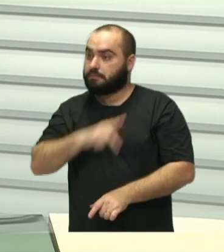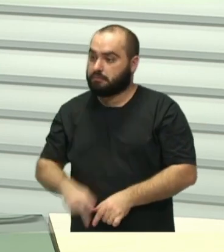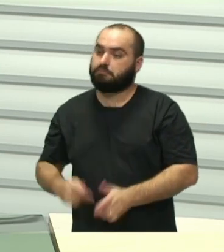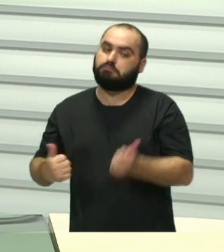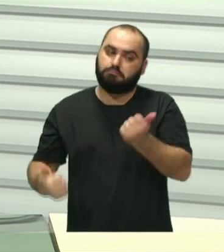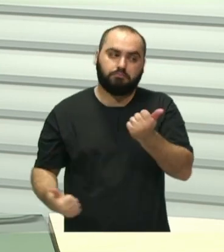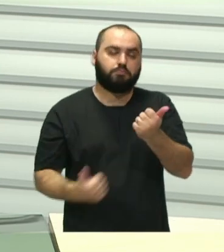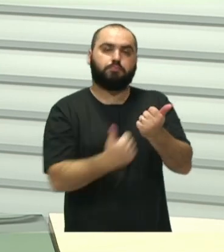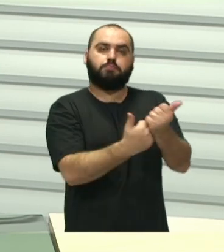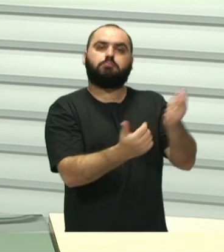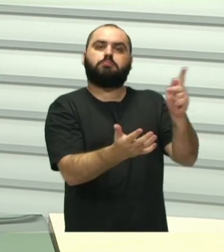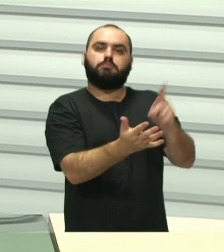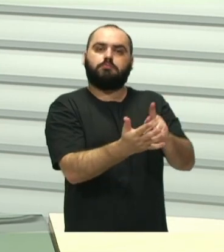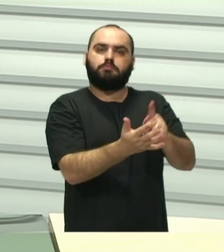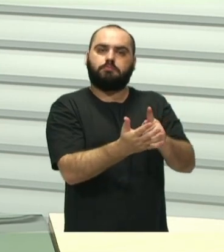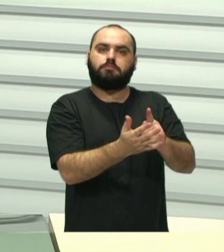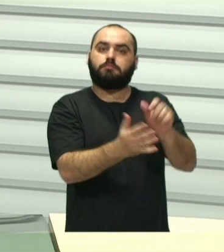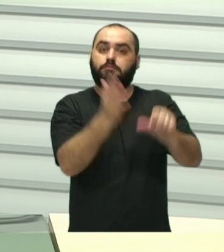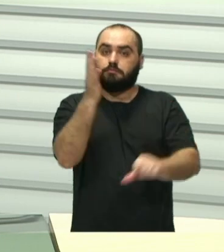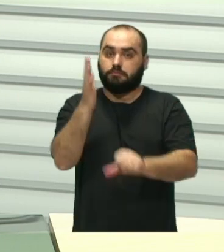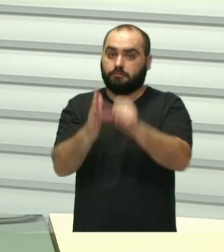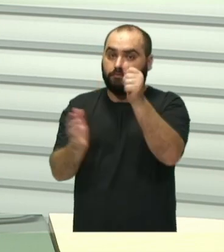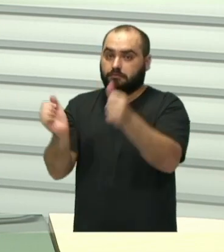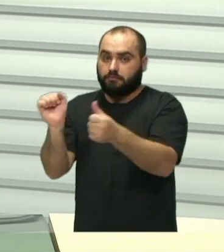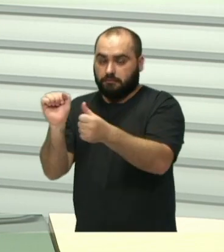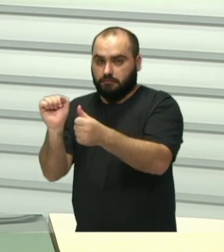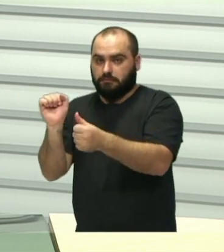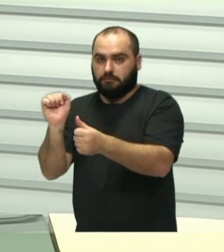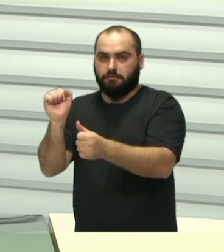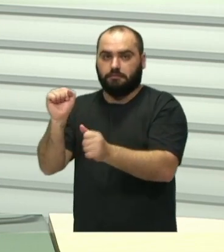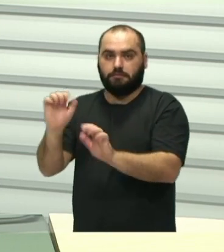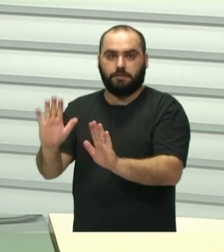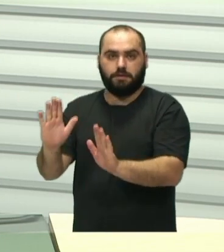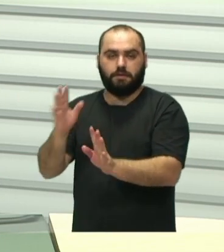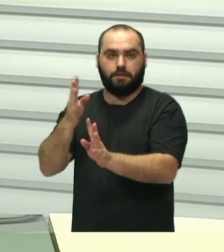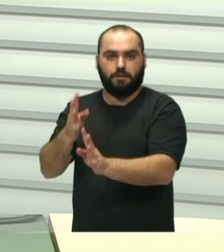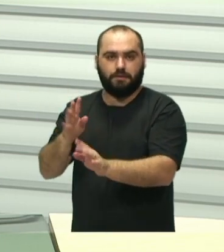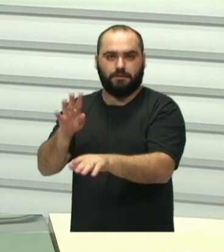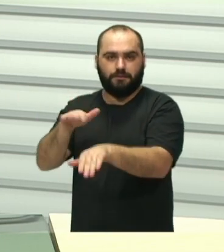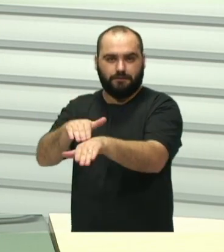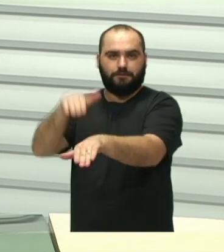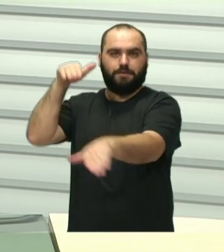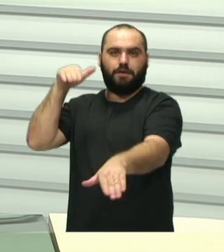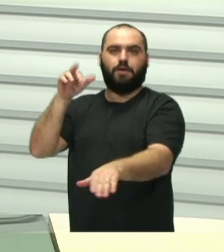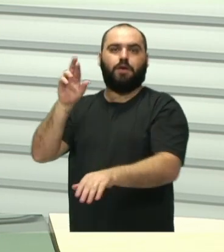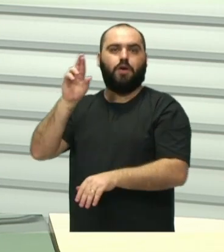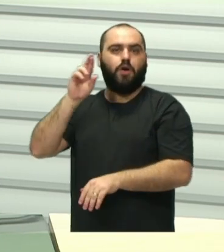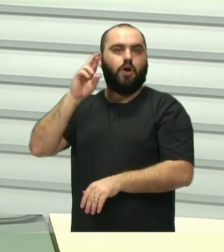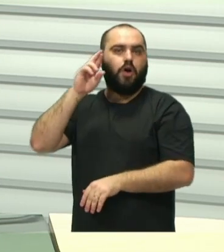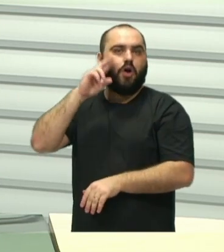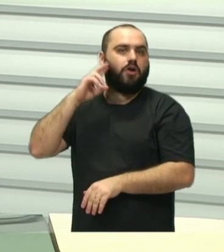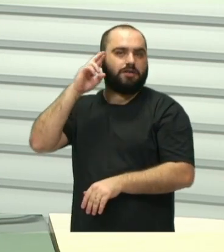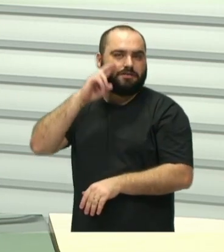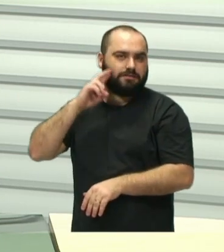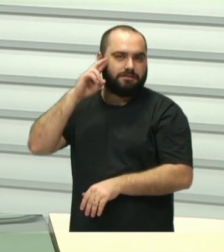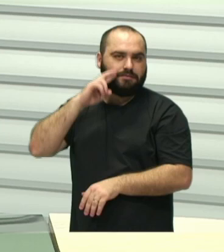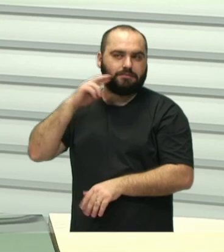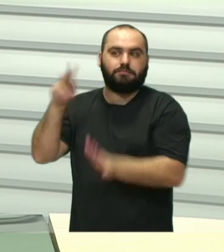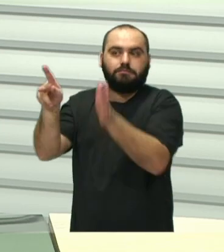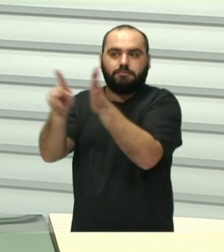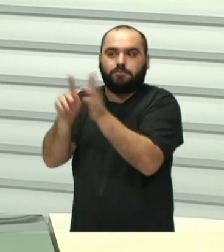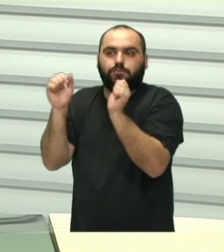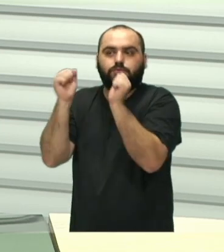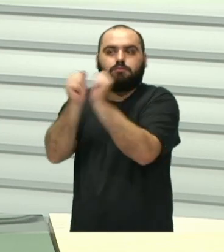apoiou que foi a primeira parada rosa no mês de outubro é realizado com as entidades que trabalham com combate ao câncer é feminina Então